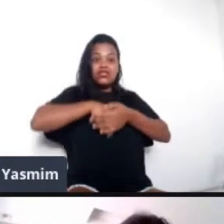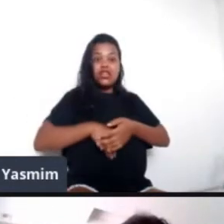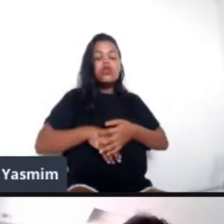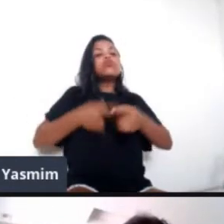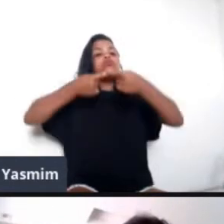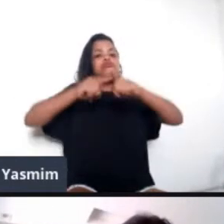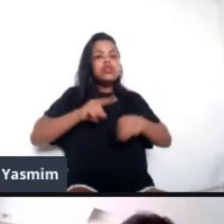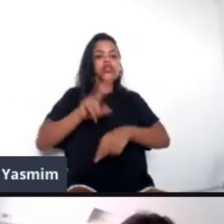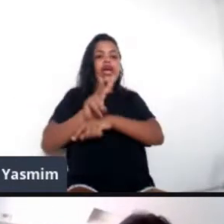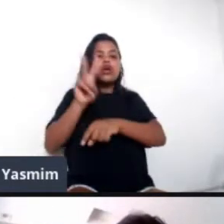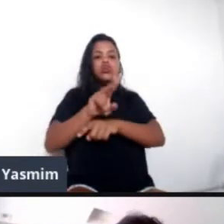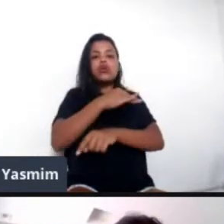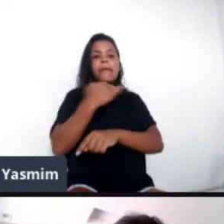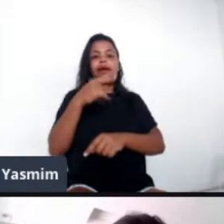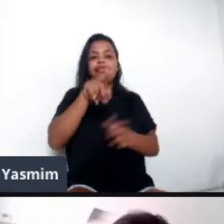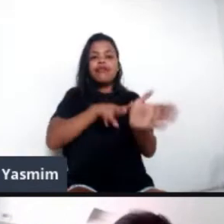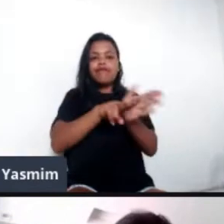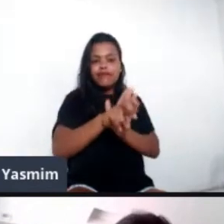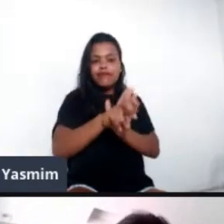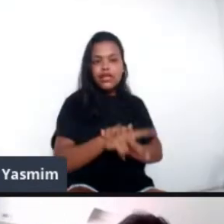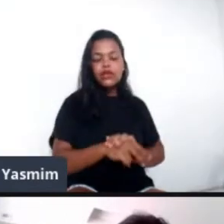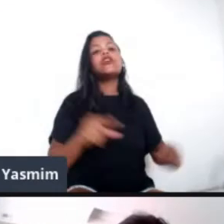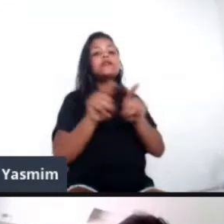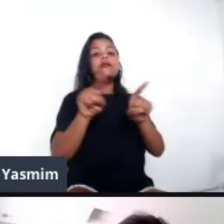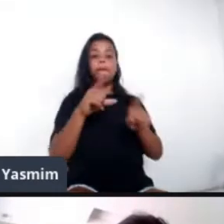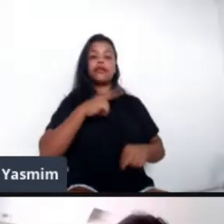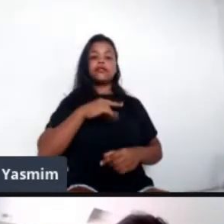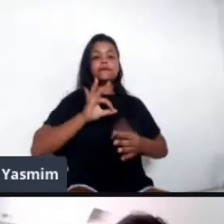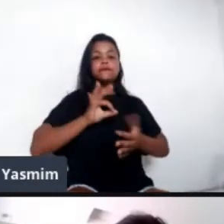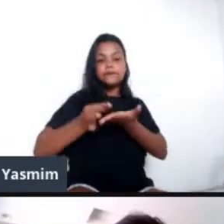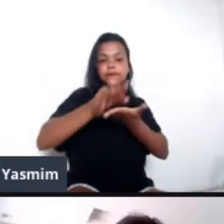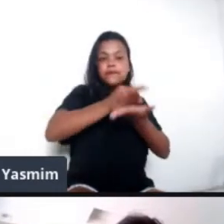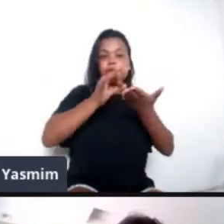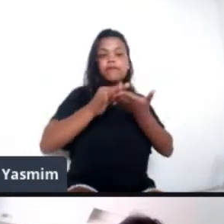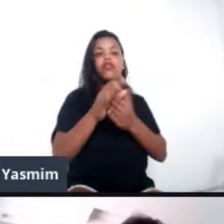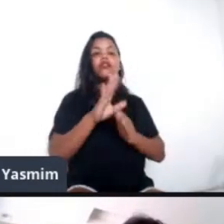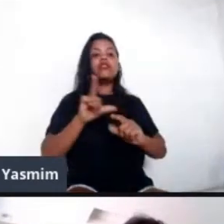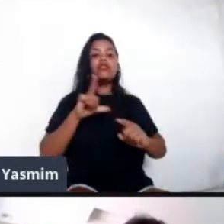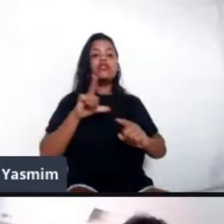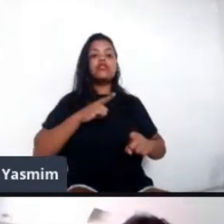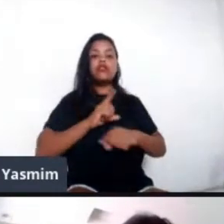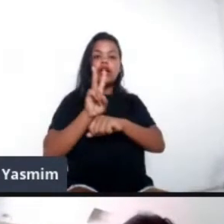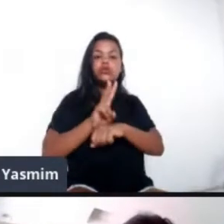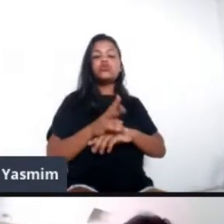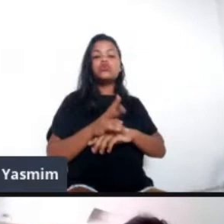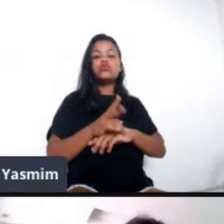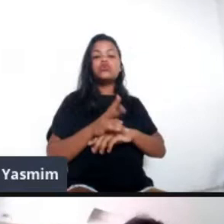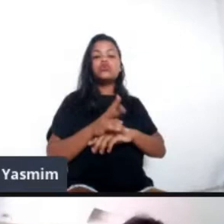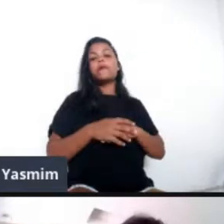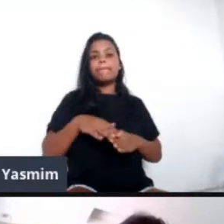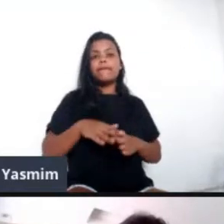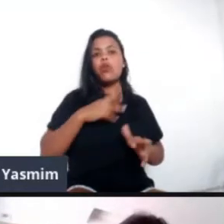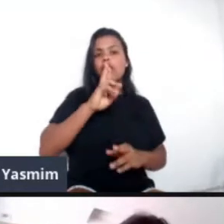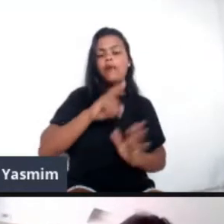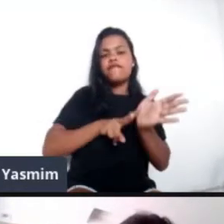vão induzir também a morte, que aí eu poderia destacar a célula NK, que tem envolvimento com resposta para vírus, e as células linfóides inatas.